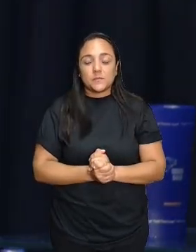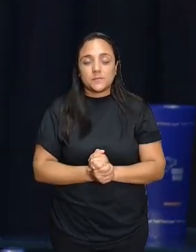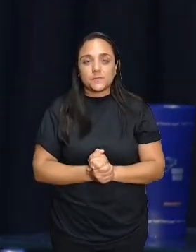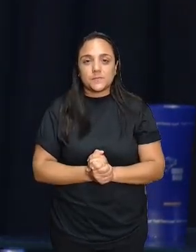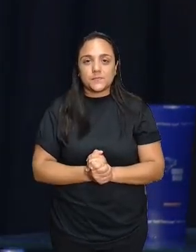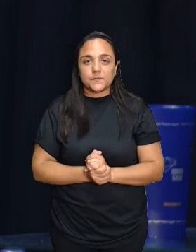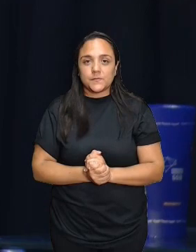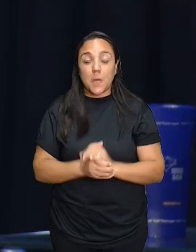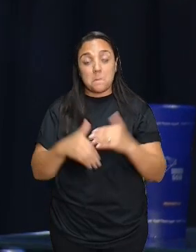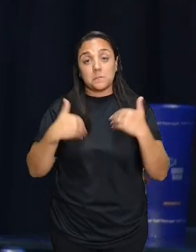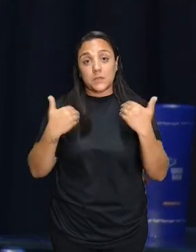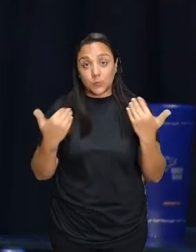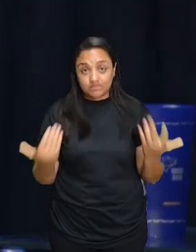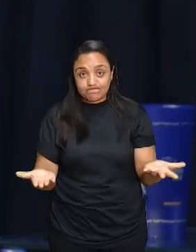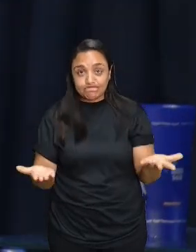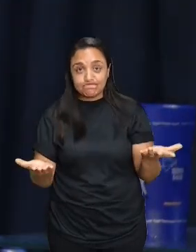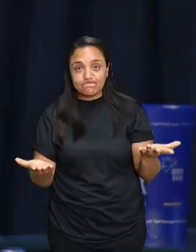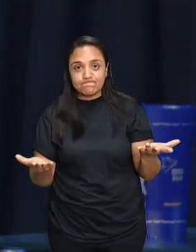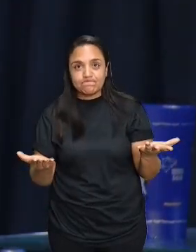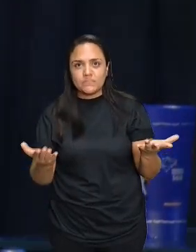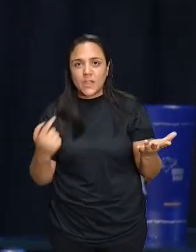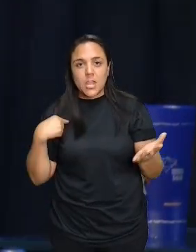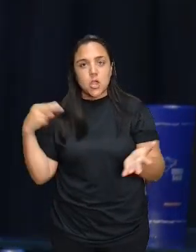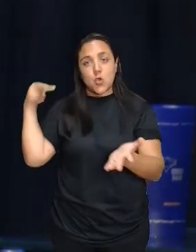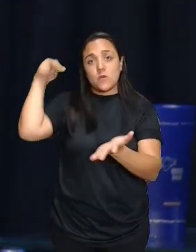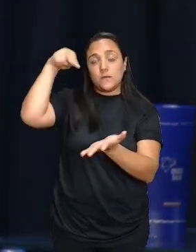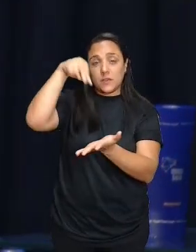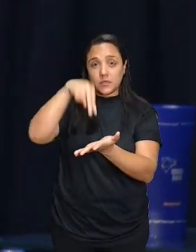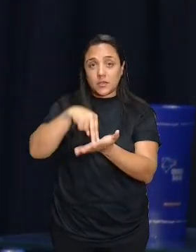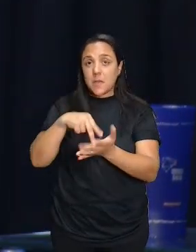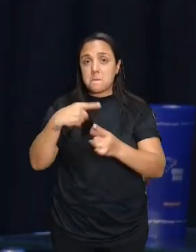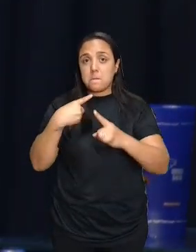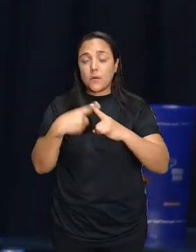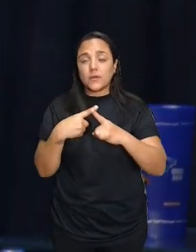Bom, na verdade, eu só estou aqui, não